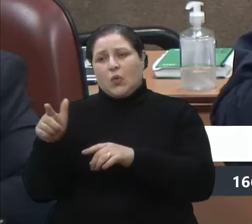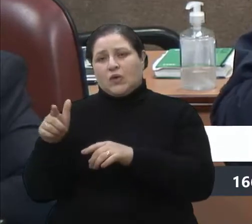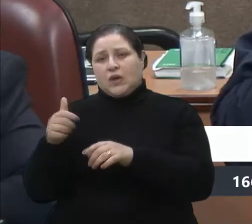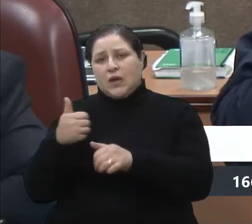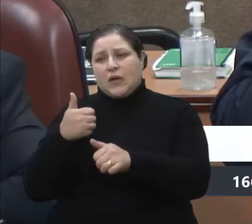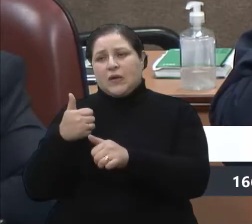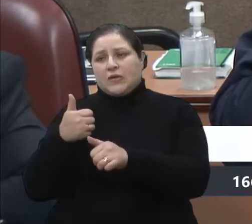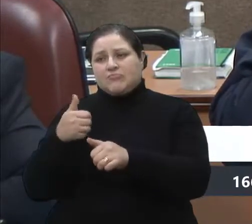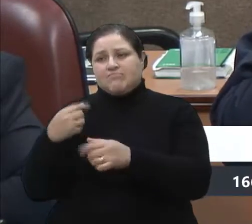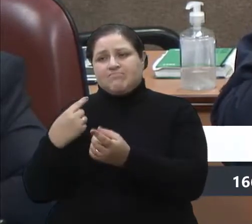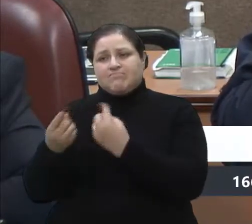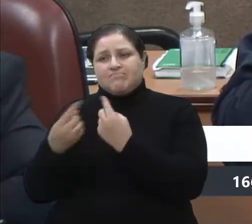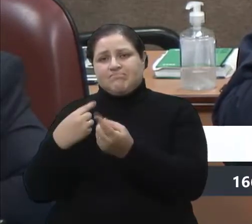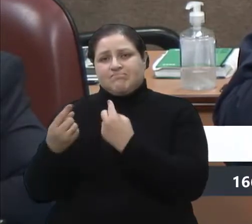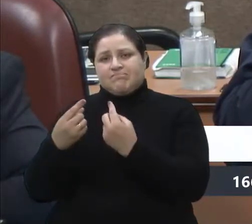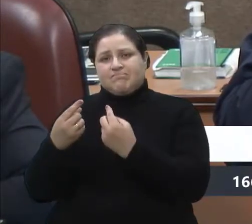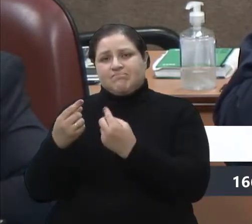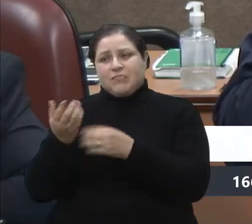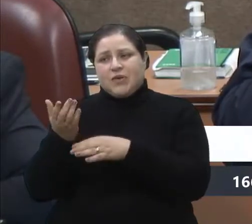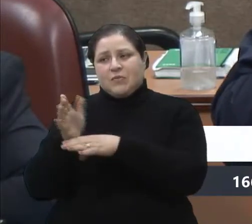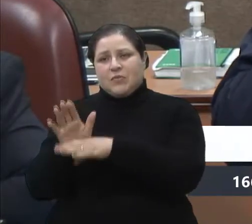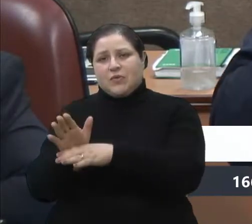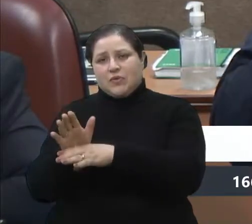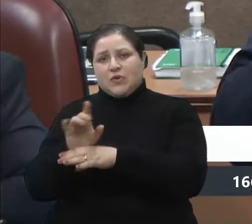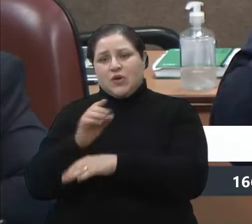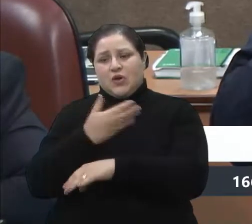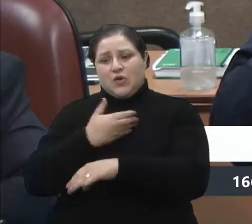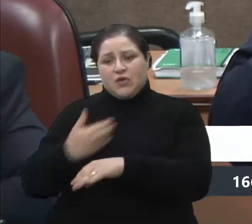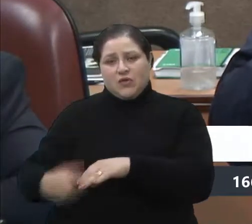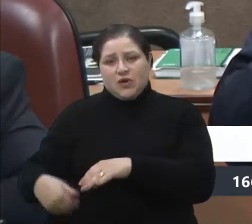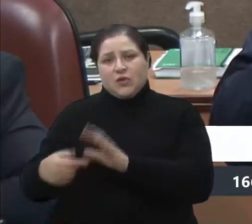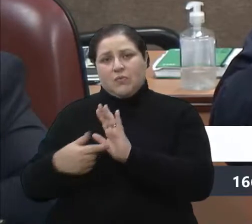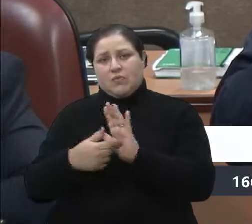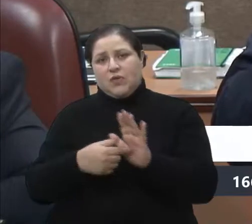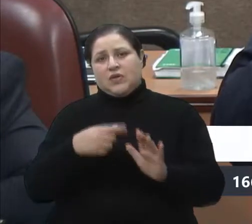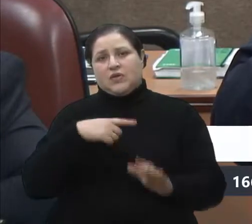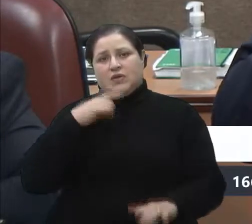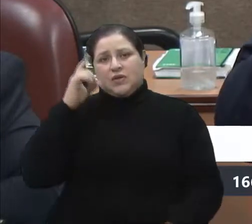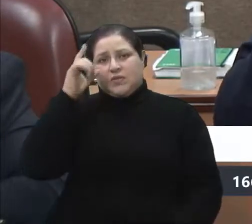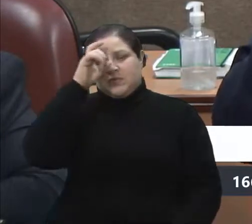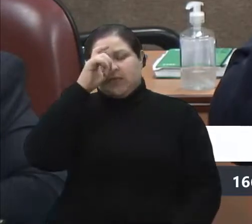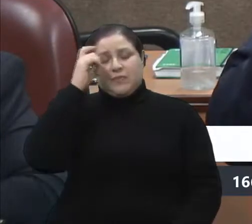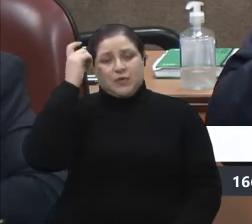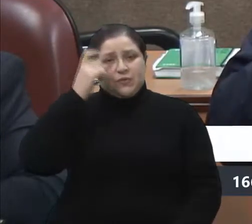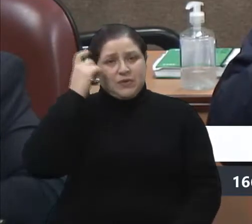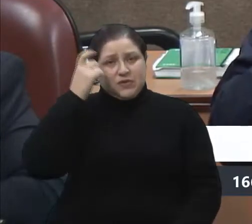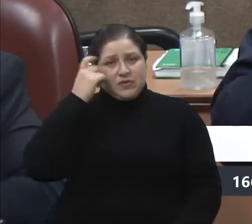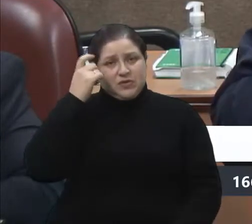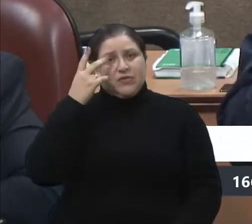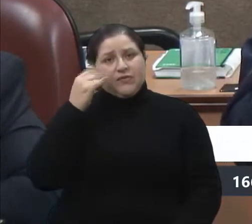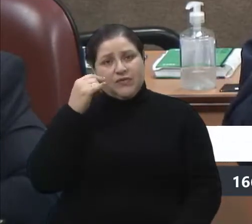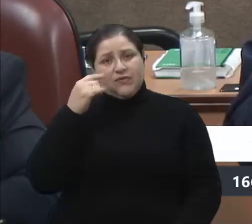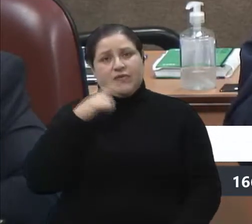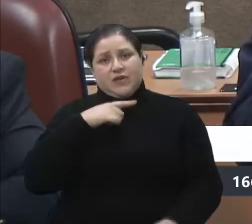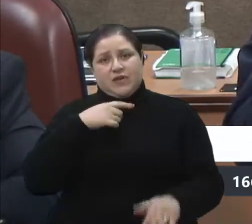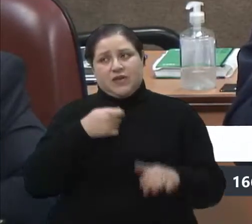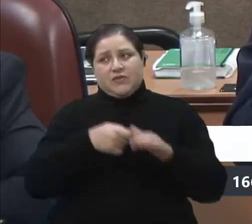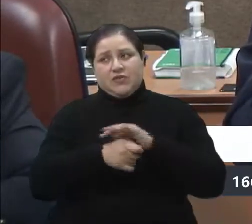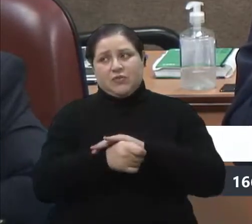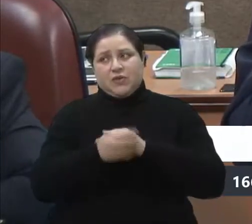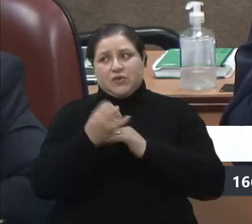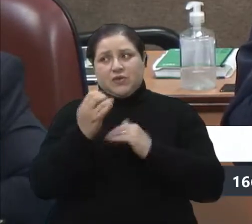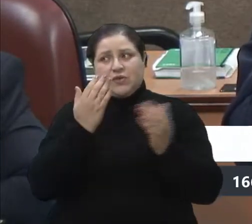demonstrou que é a uma preocupação e os investimentos vão acontecer que a